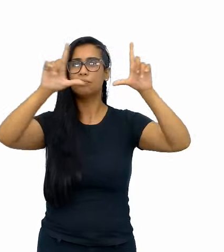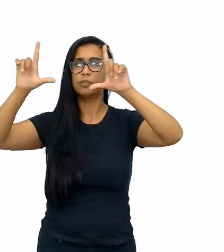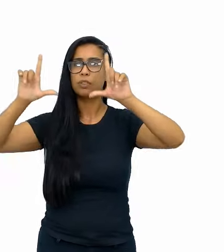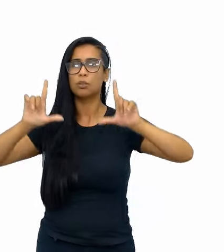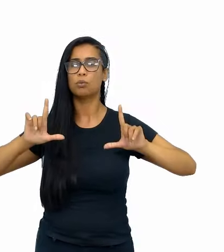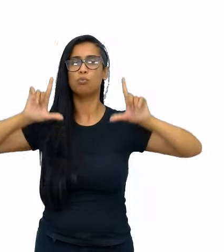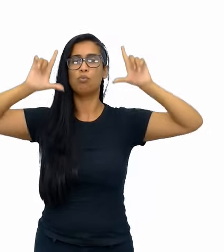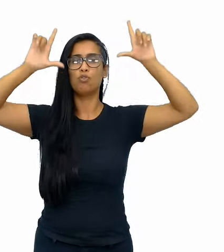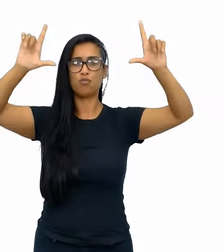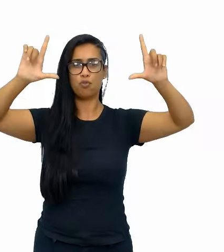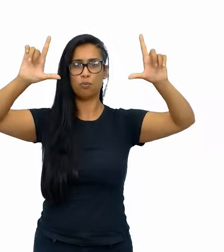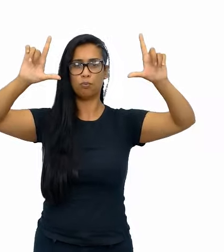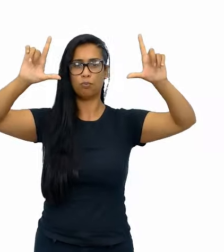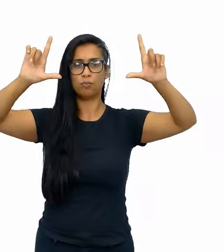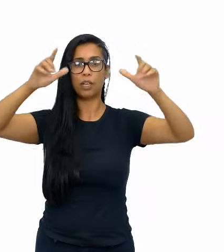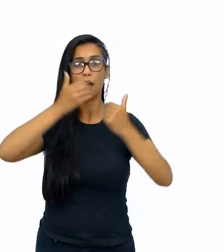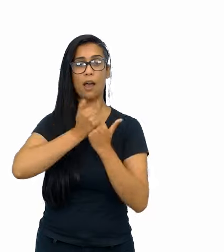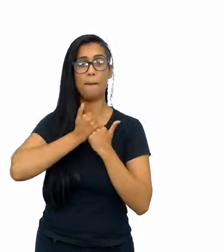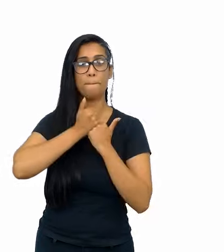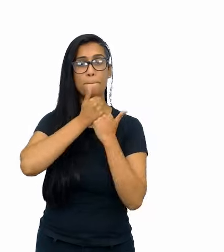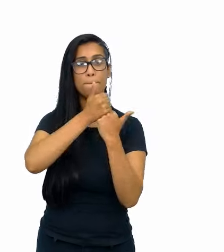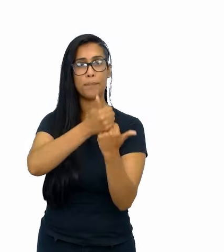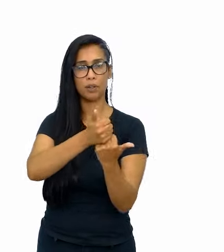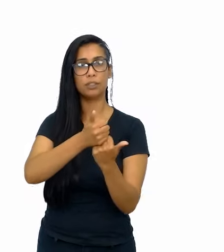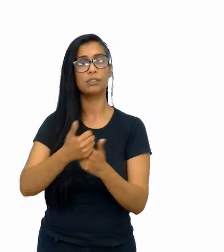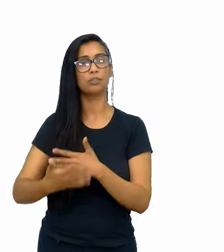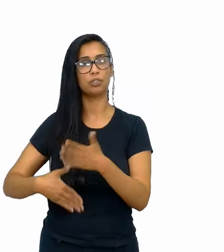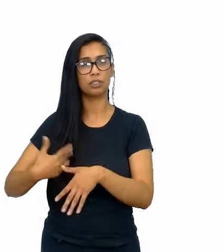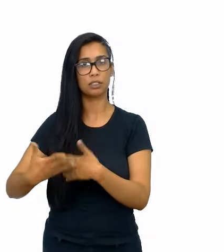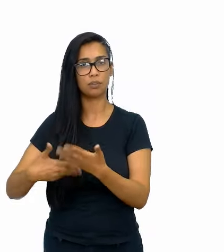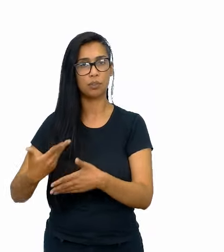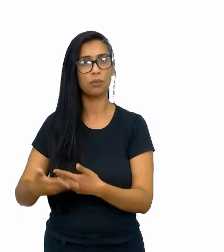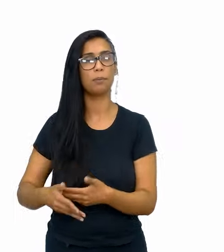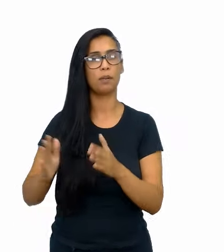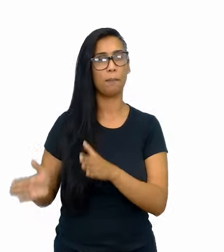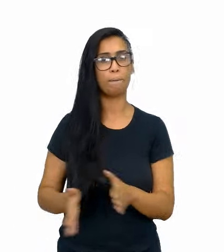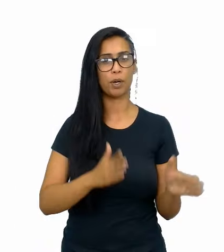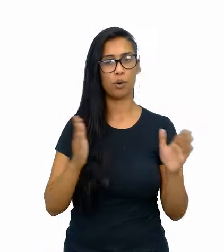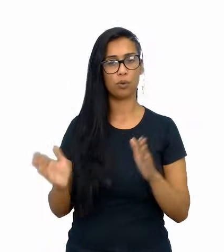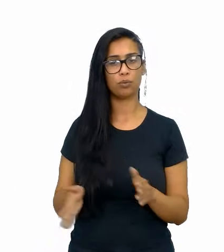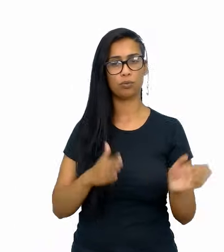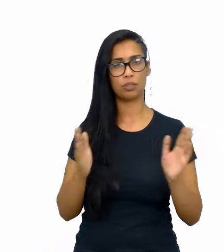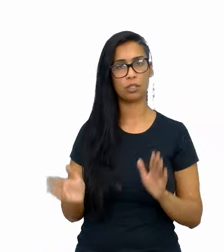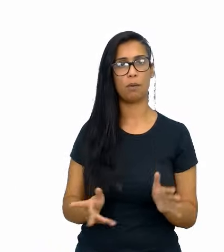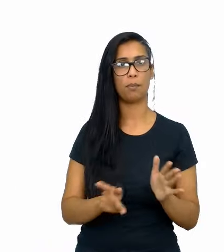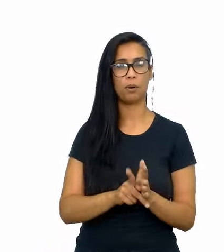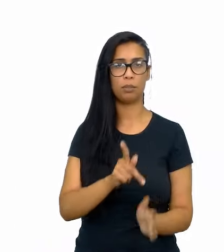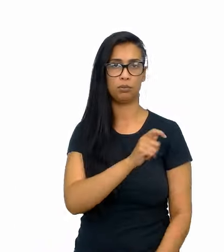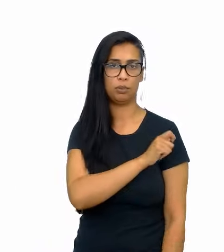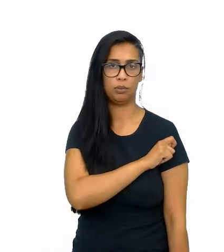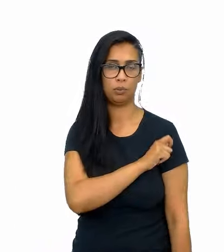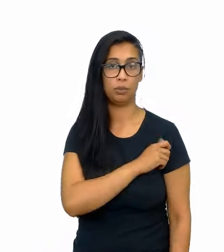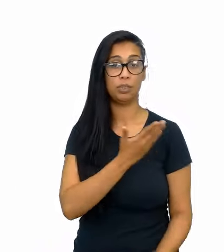trabalho de produção dos estudantes, tá bem? Bem, ainda sobre a aula